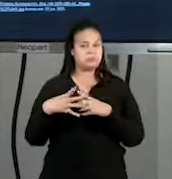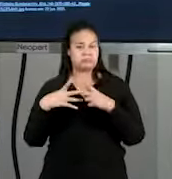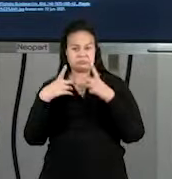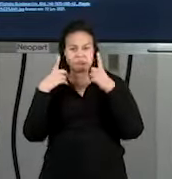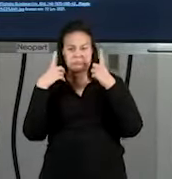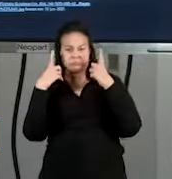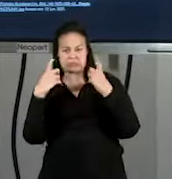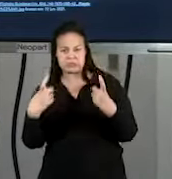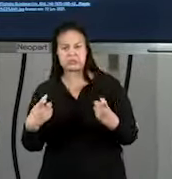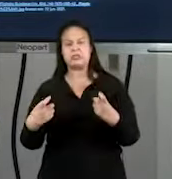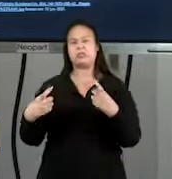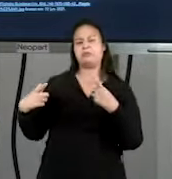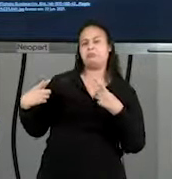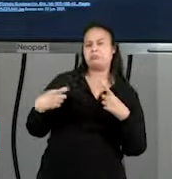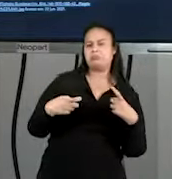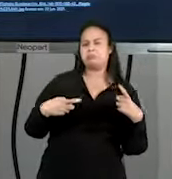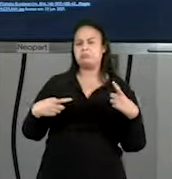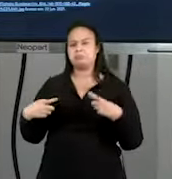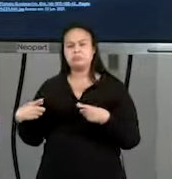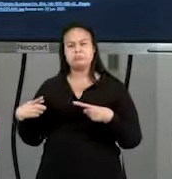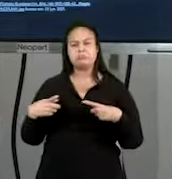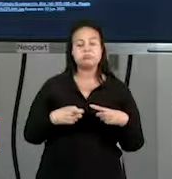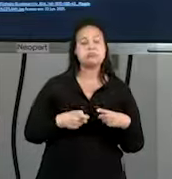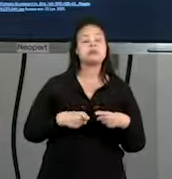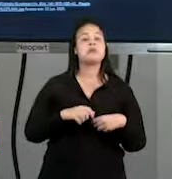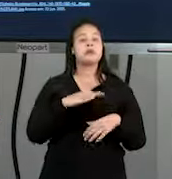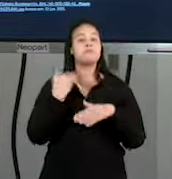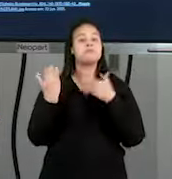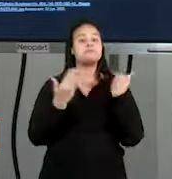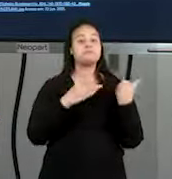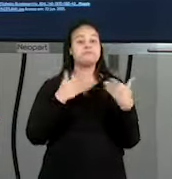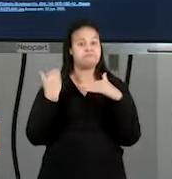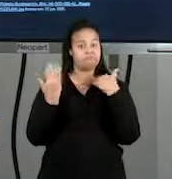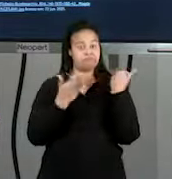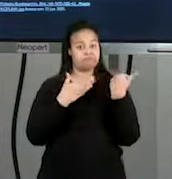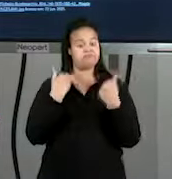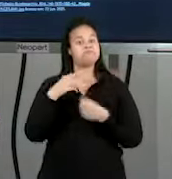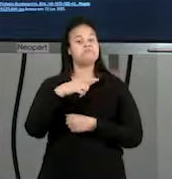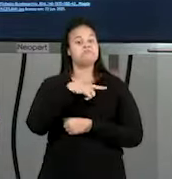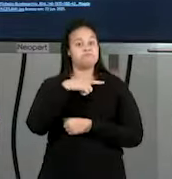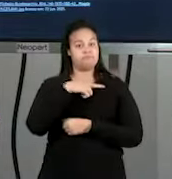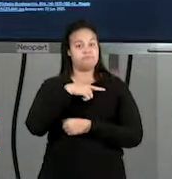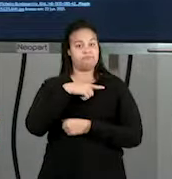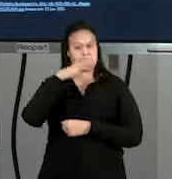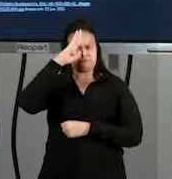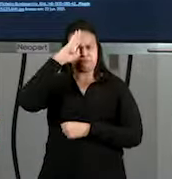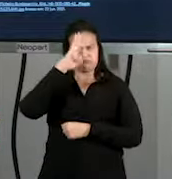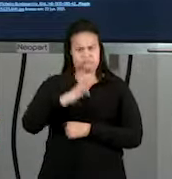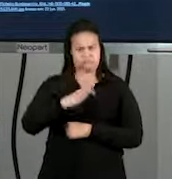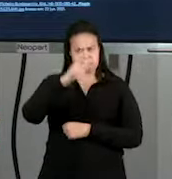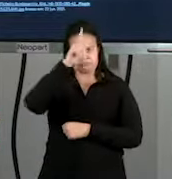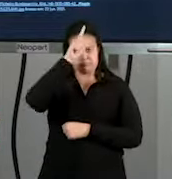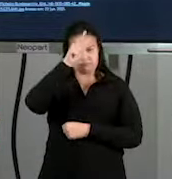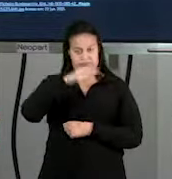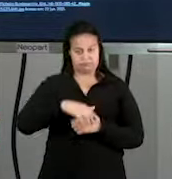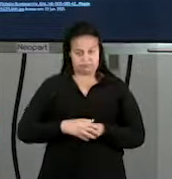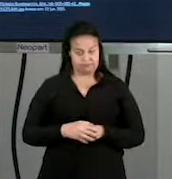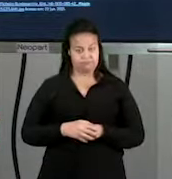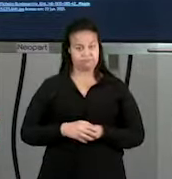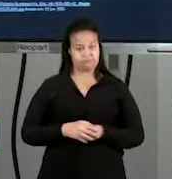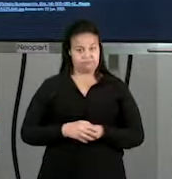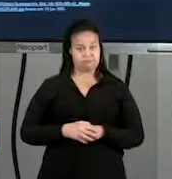e os judeus. Houve um assassinato de uma autoridade alemã e a pessoa acusada